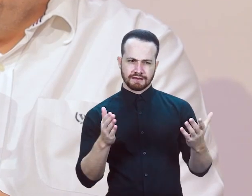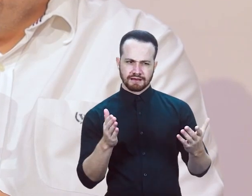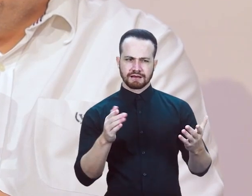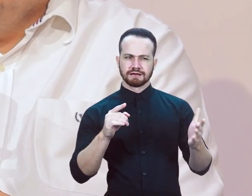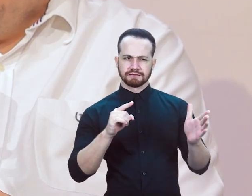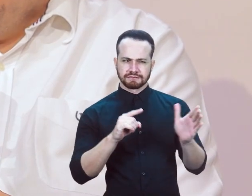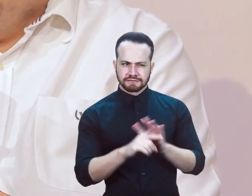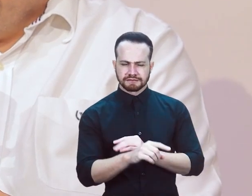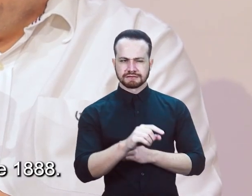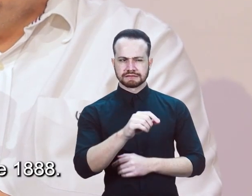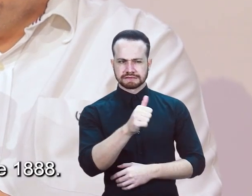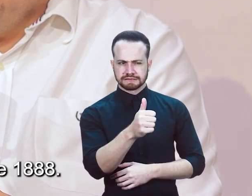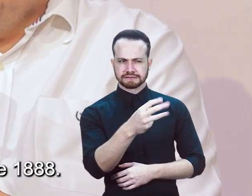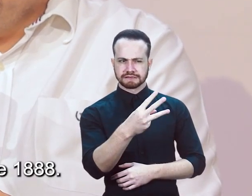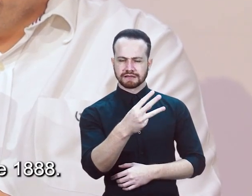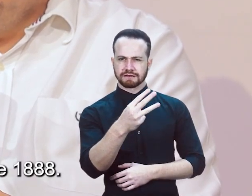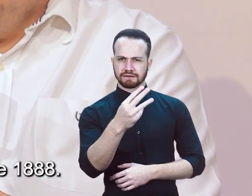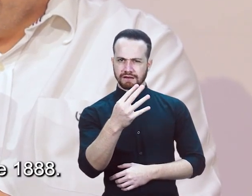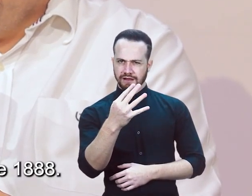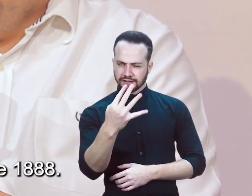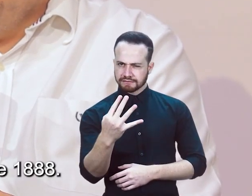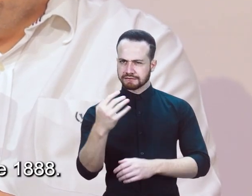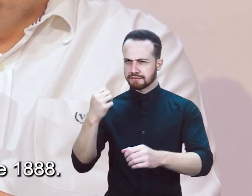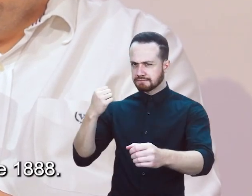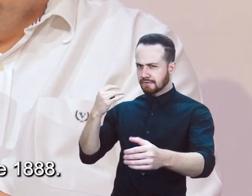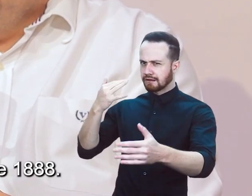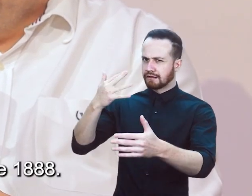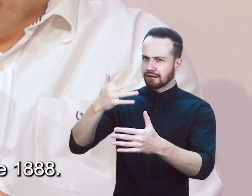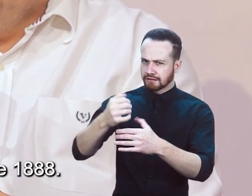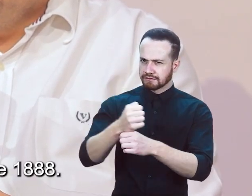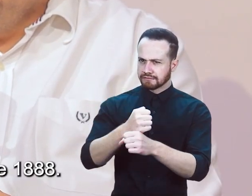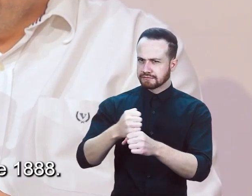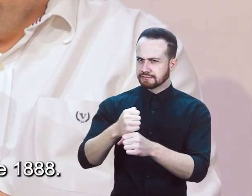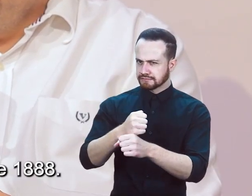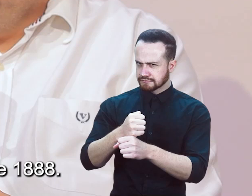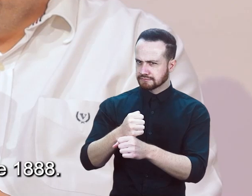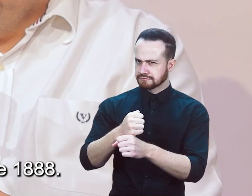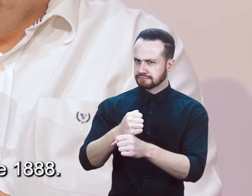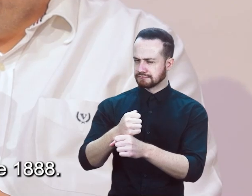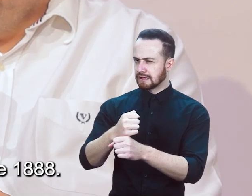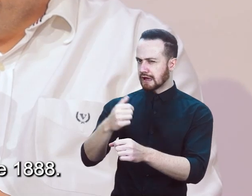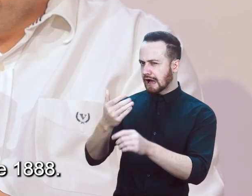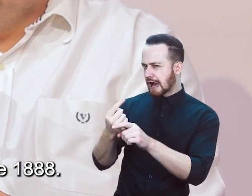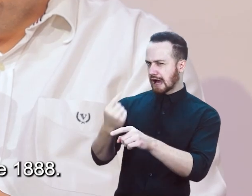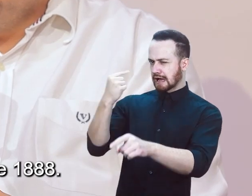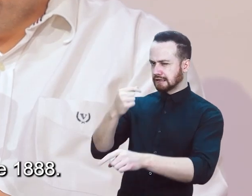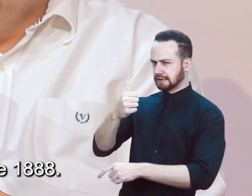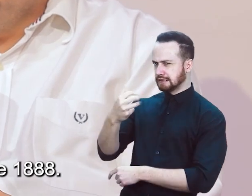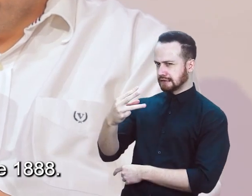134 anos passaram-se após o 13 de maio de